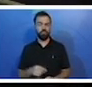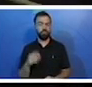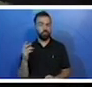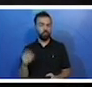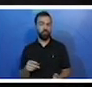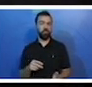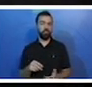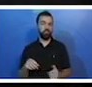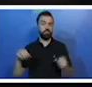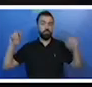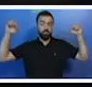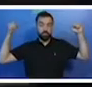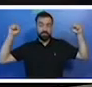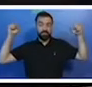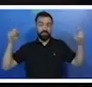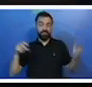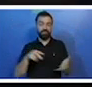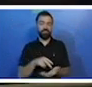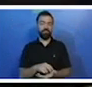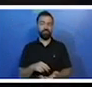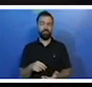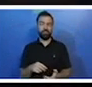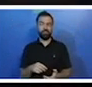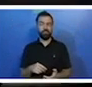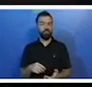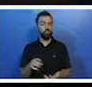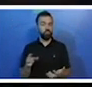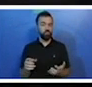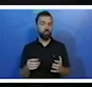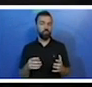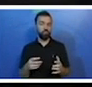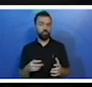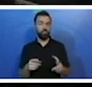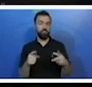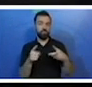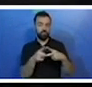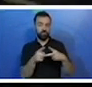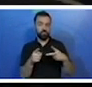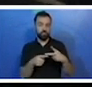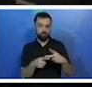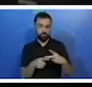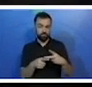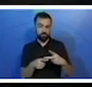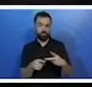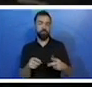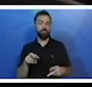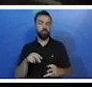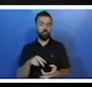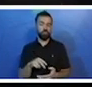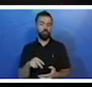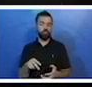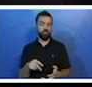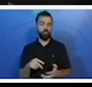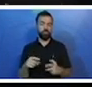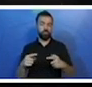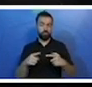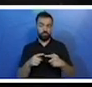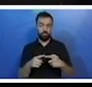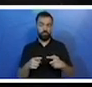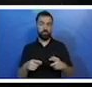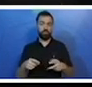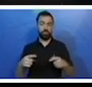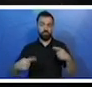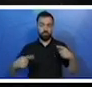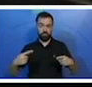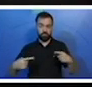nós falamos sobre ginástica. Nós vimos quais são os dois tipos mais importantes de ginástica competitiva, ginástica